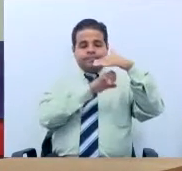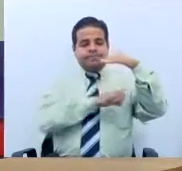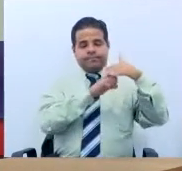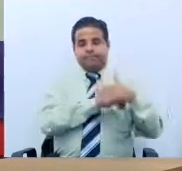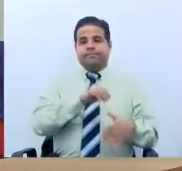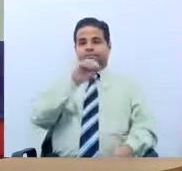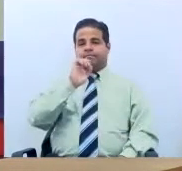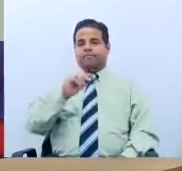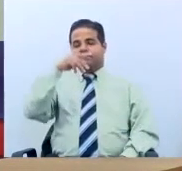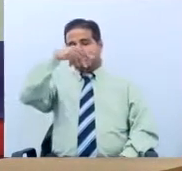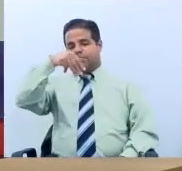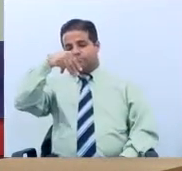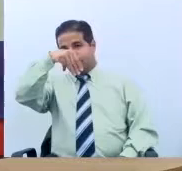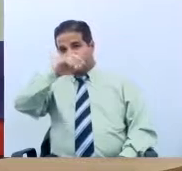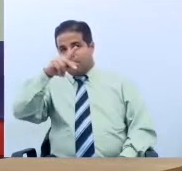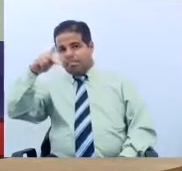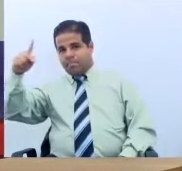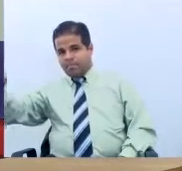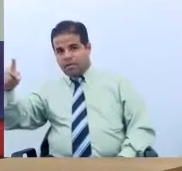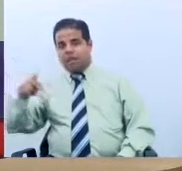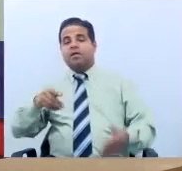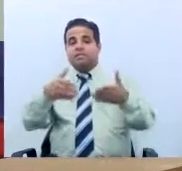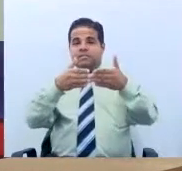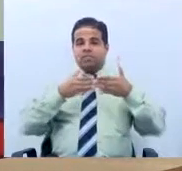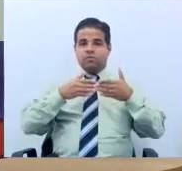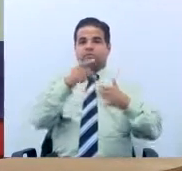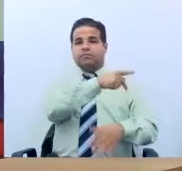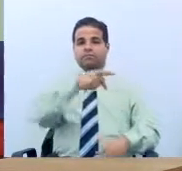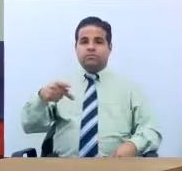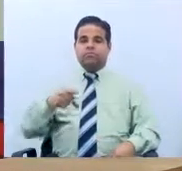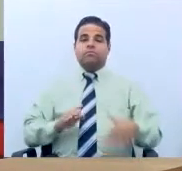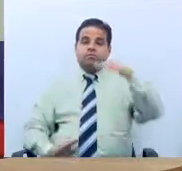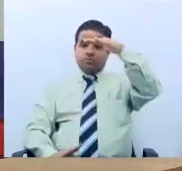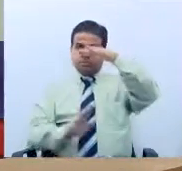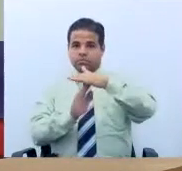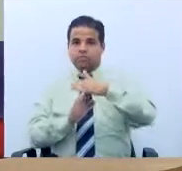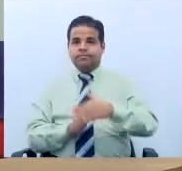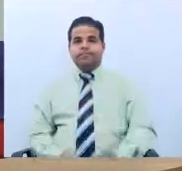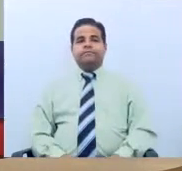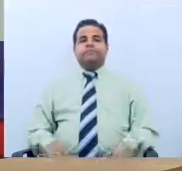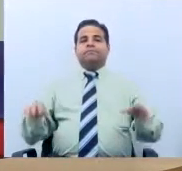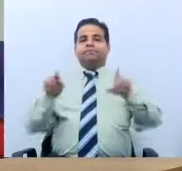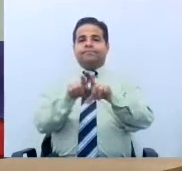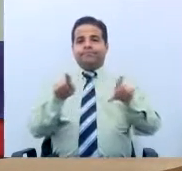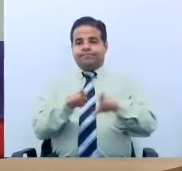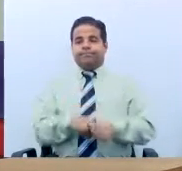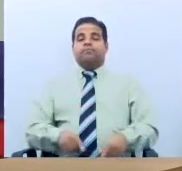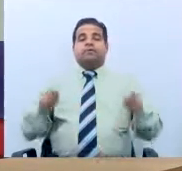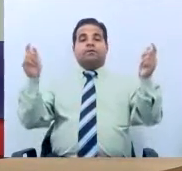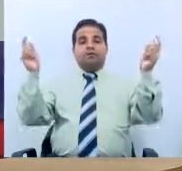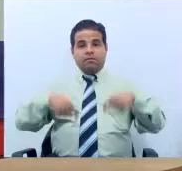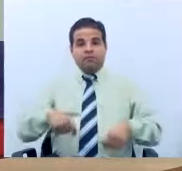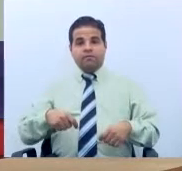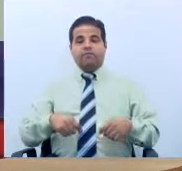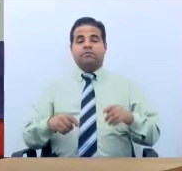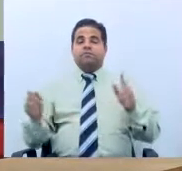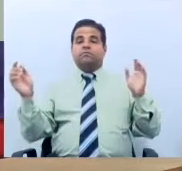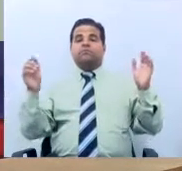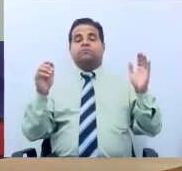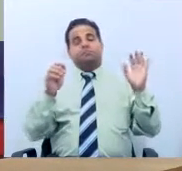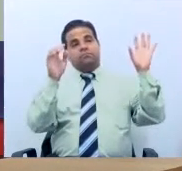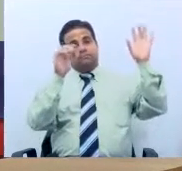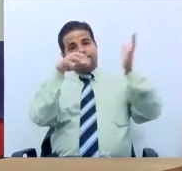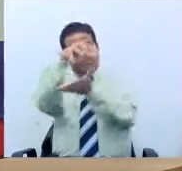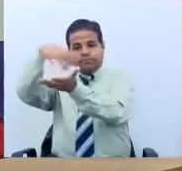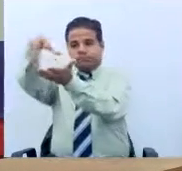EPP nas licitações públicas, nos limites e critérios estabelecidos, e possibilidade de instalação em